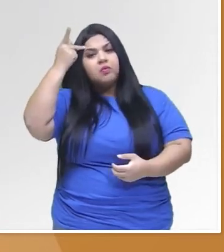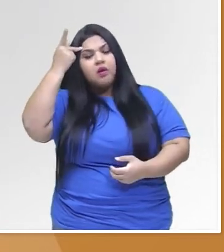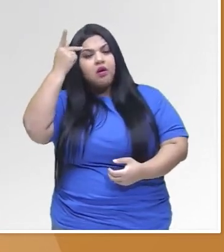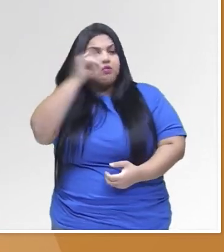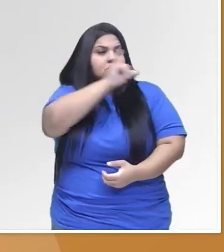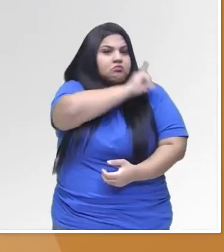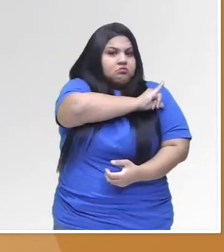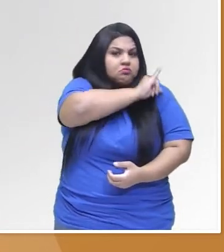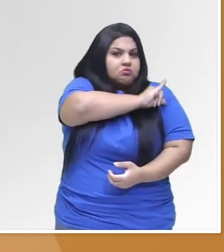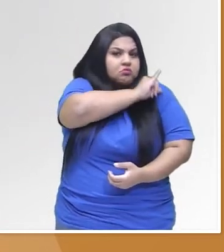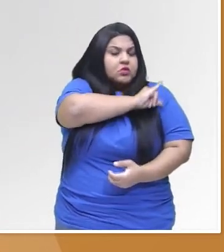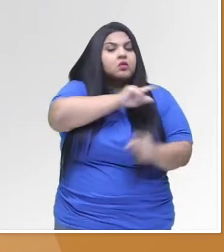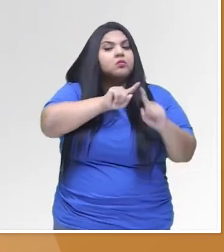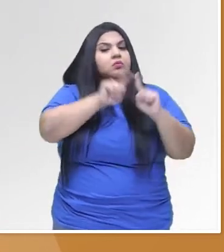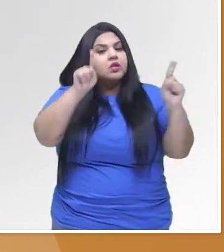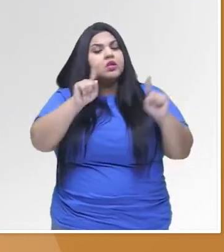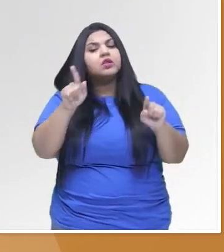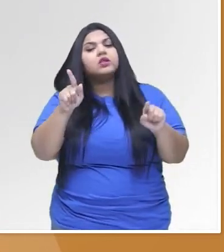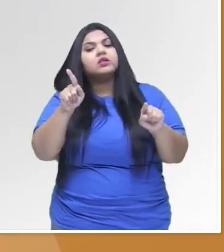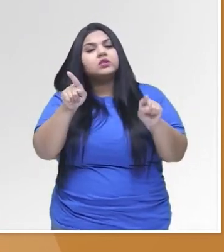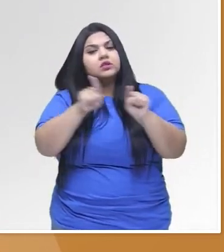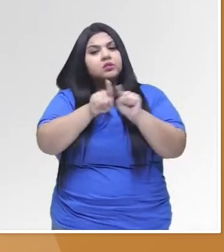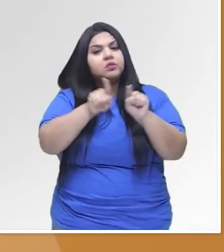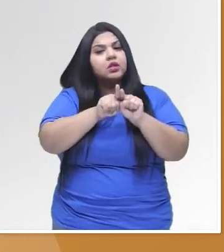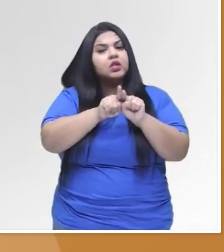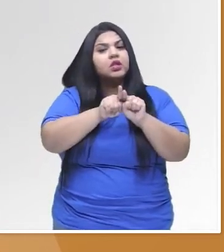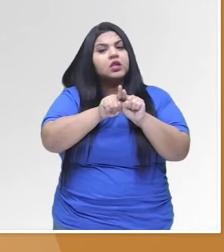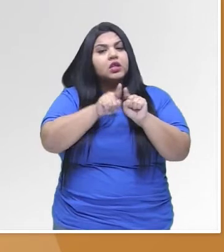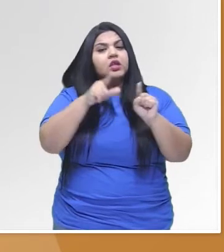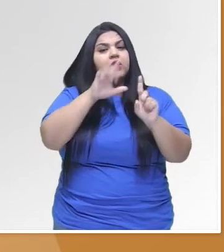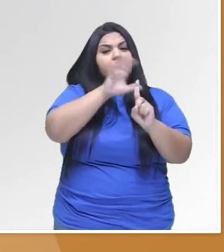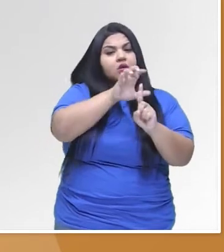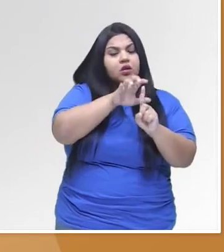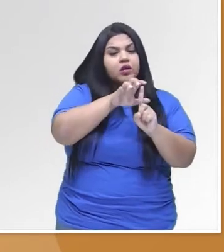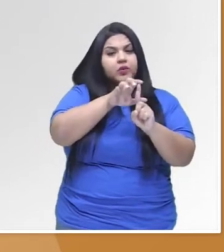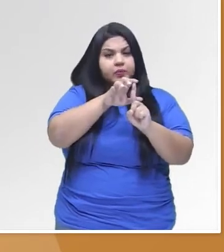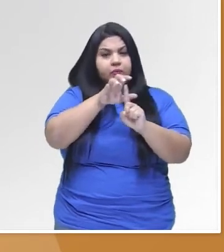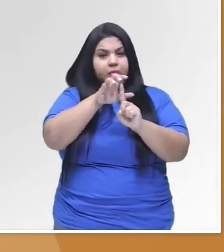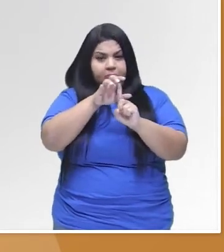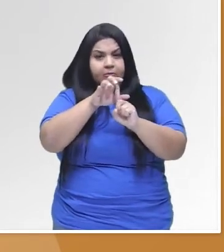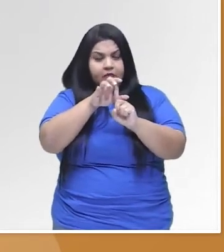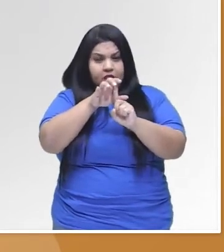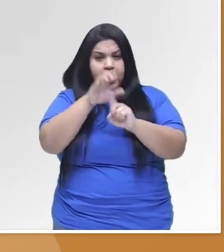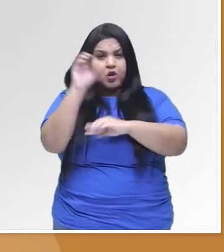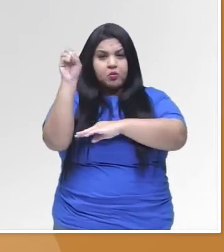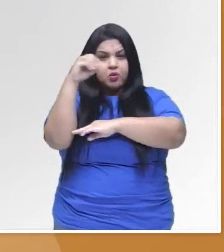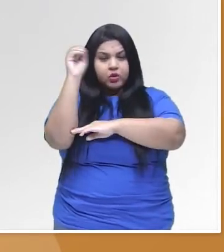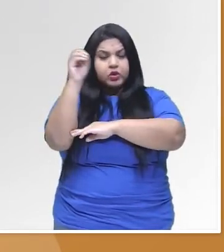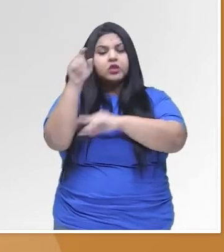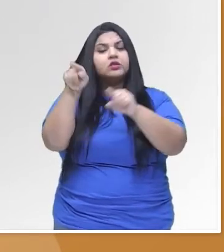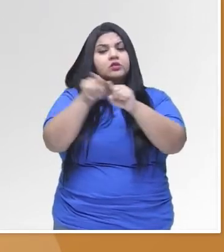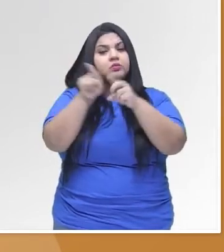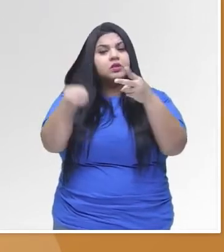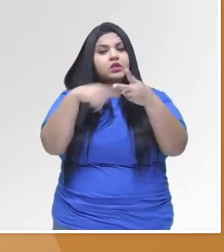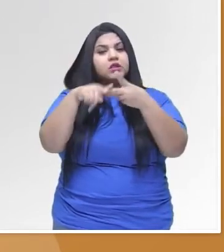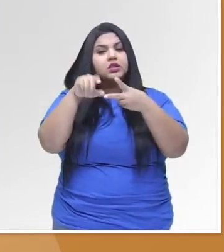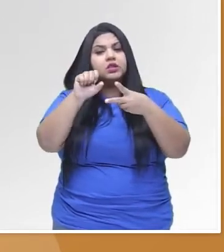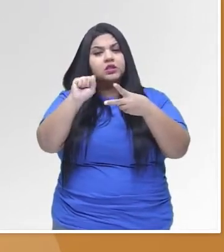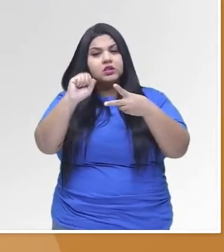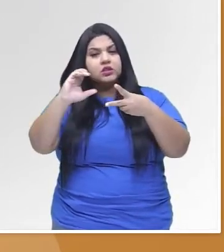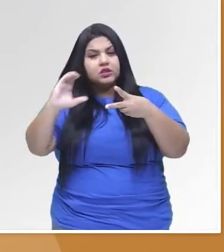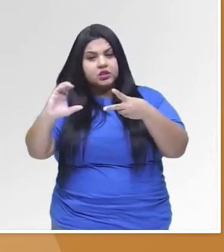Janeiro, tá? Mas também outras grandes cidades influentes como Porto Alegre, Santa Catarina, Porto